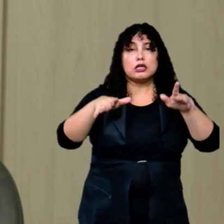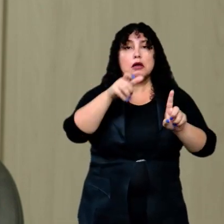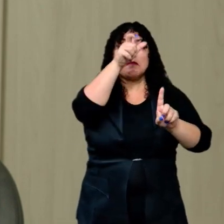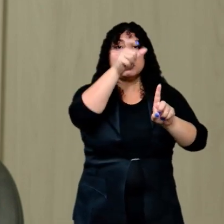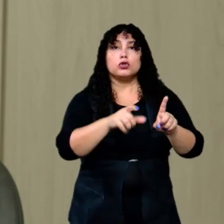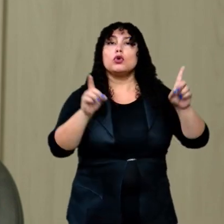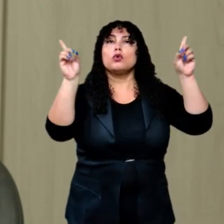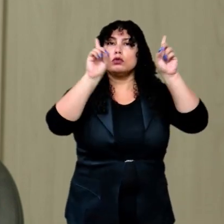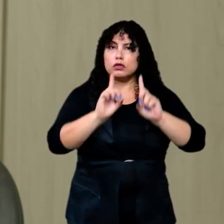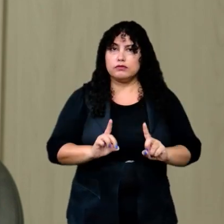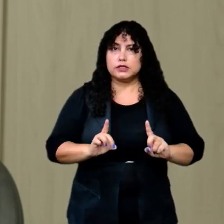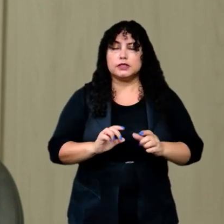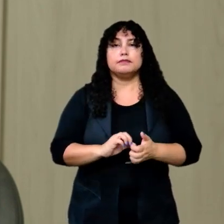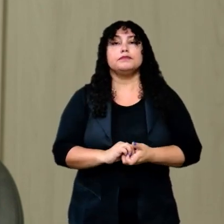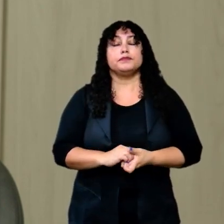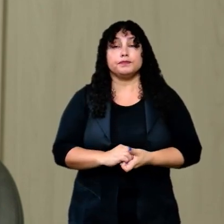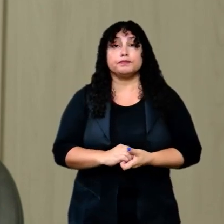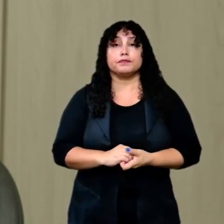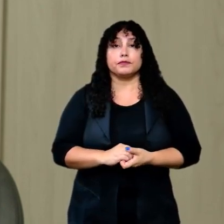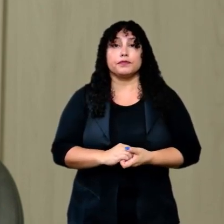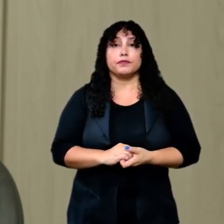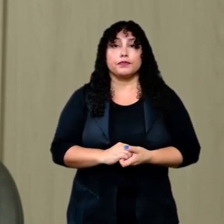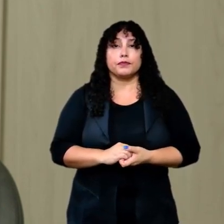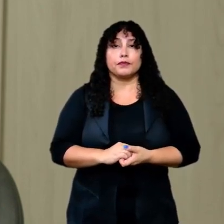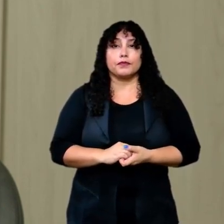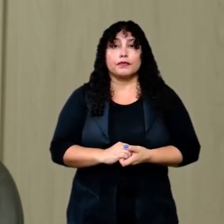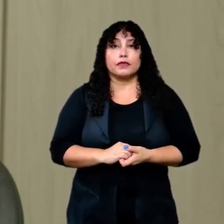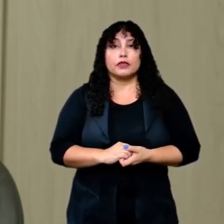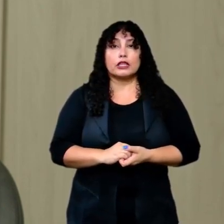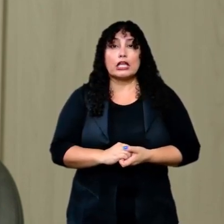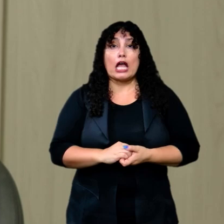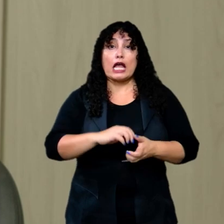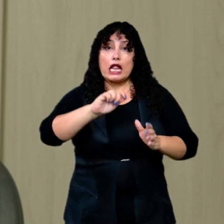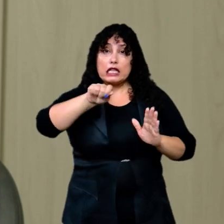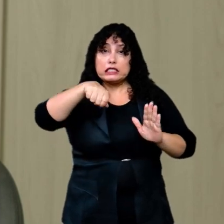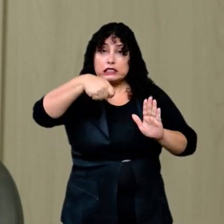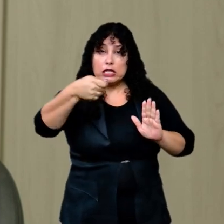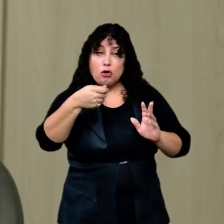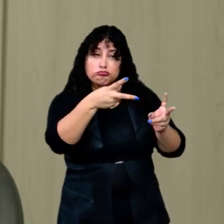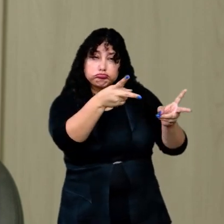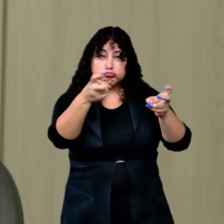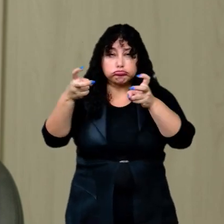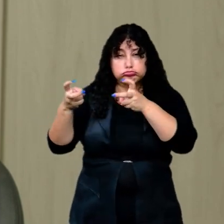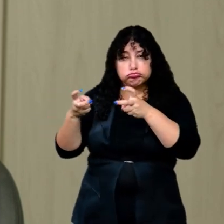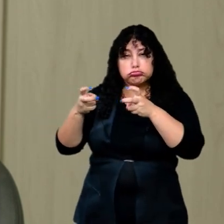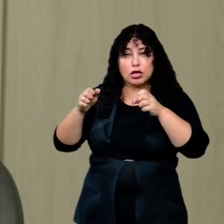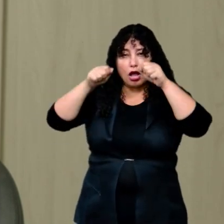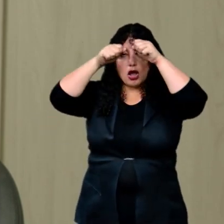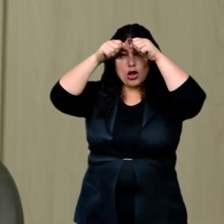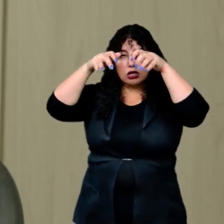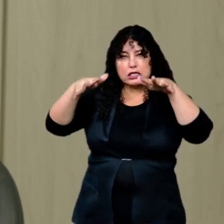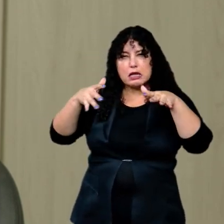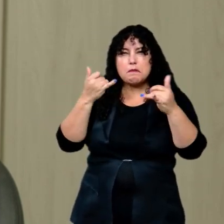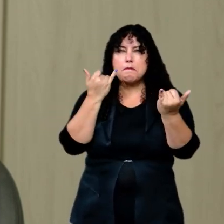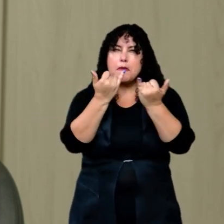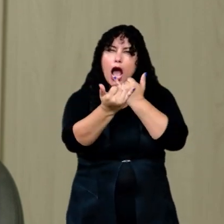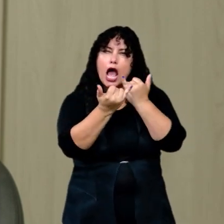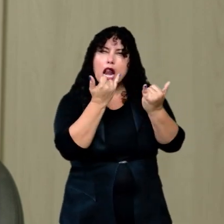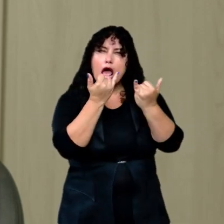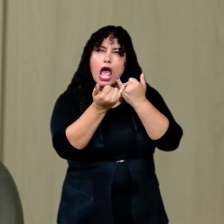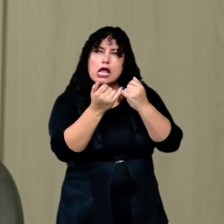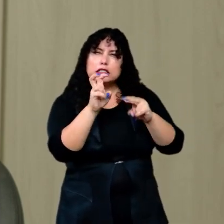com deficiência. Então, assim, aquele símbolo que a gente vê da pessoa com deficiência, que parece uma